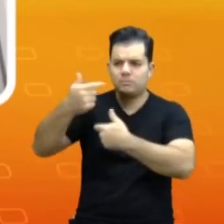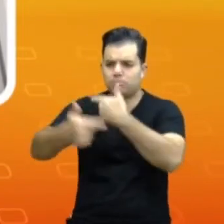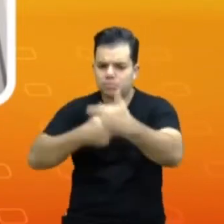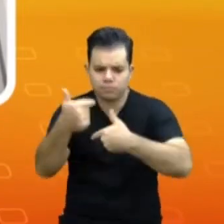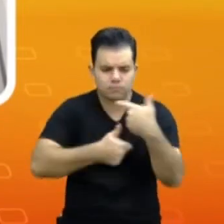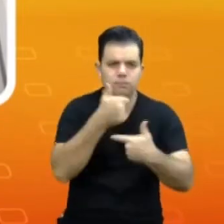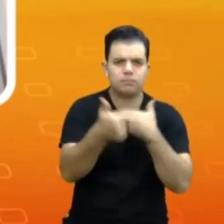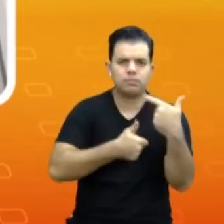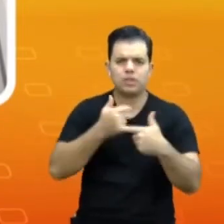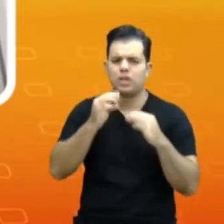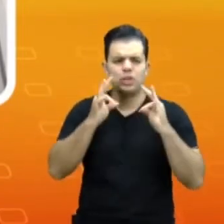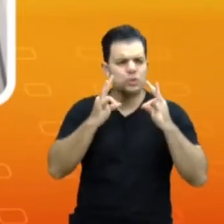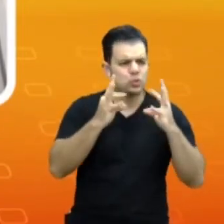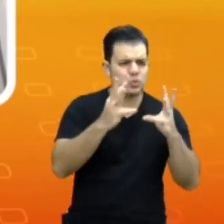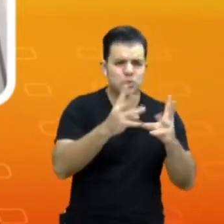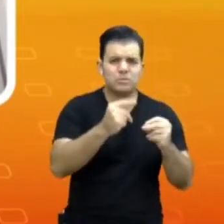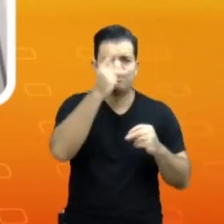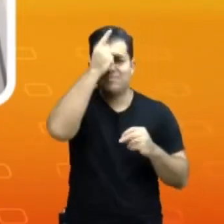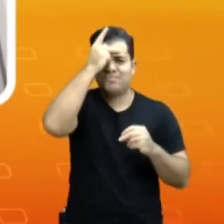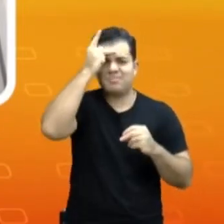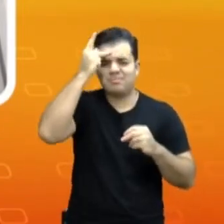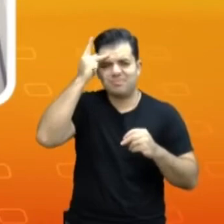o Gilberto falou, de ter todo mundo,